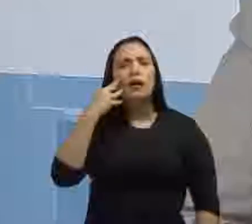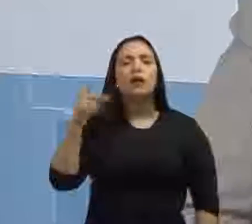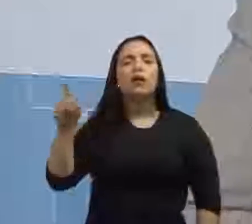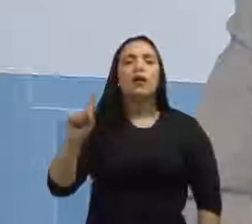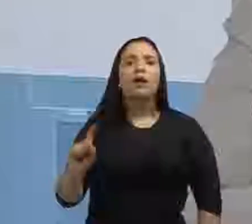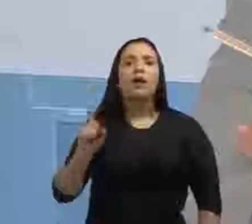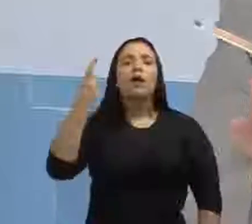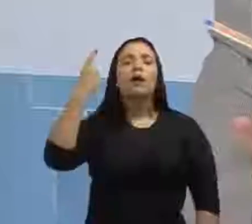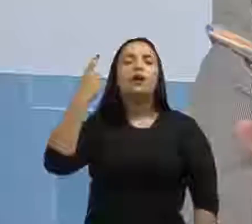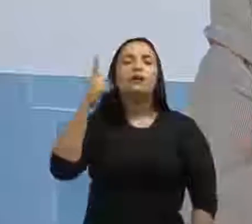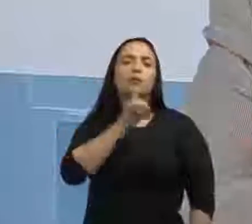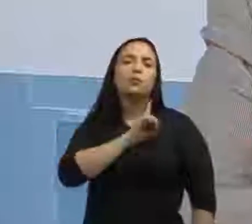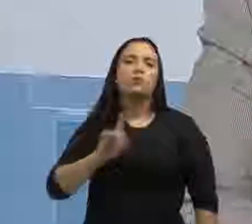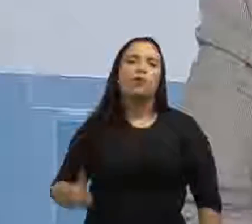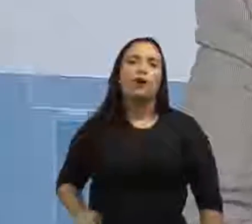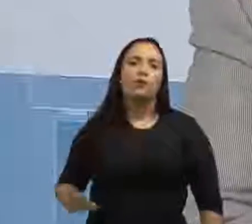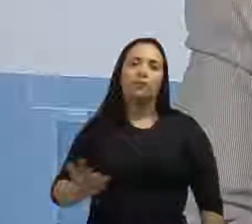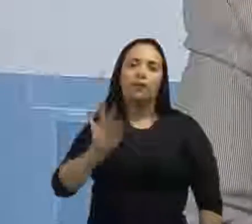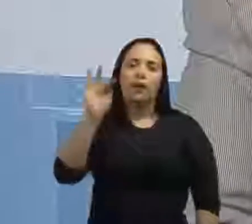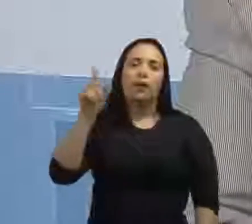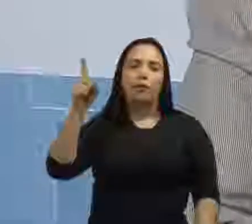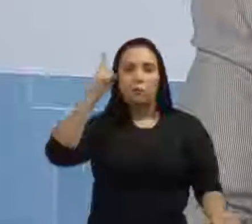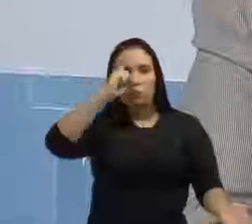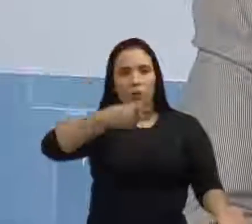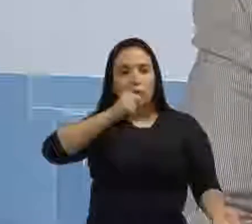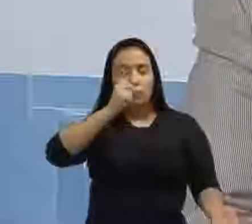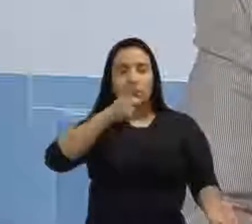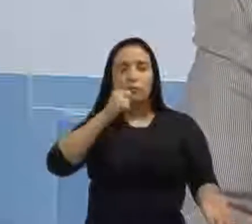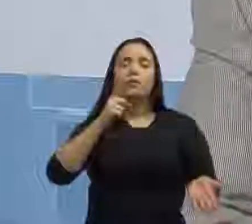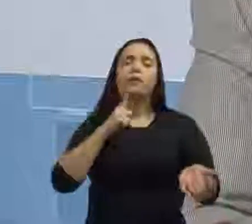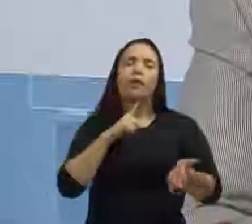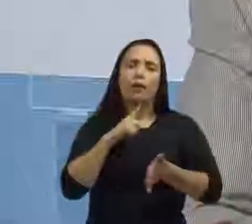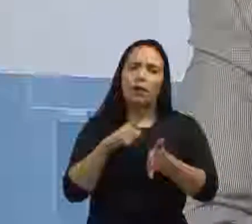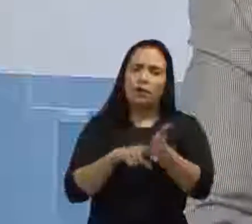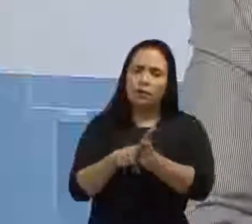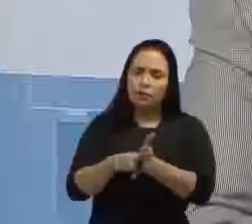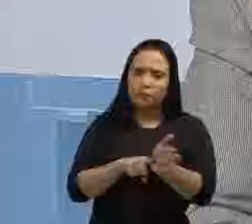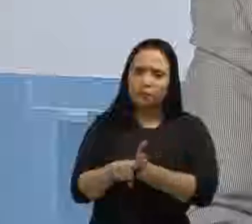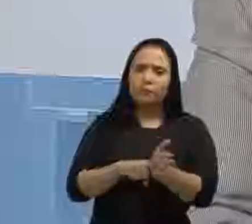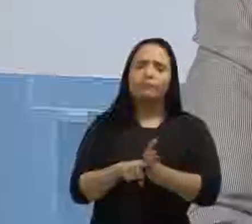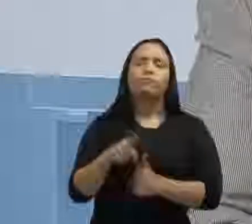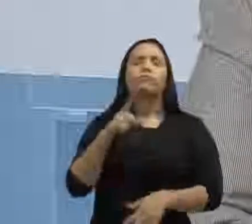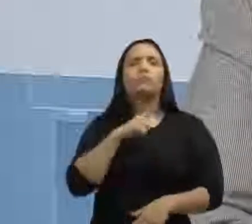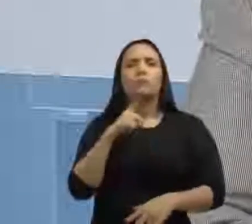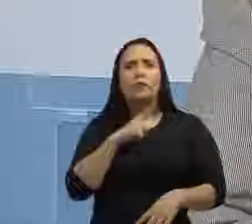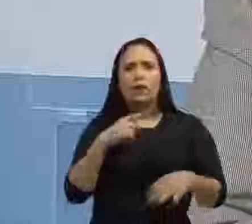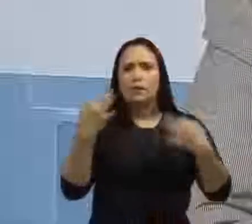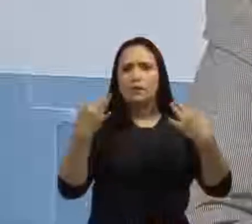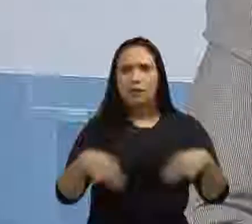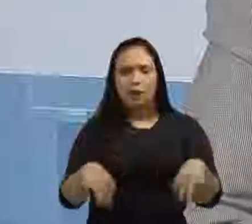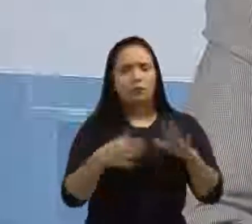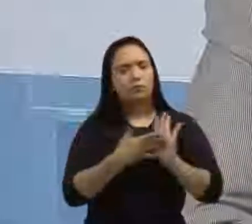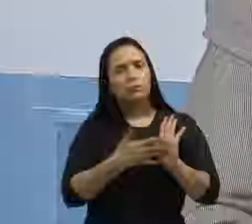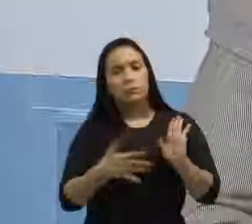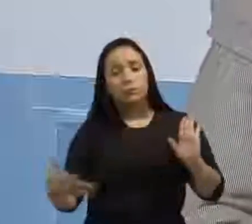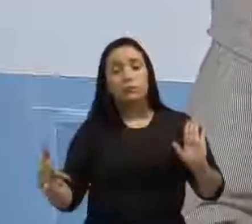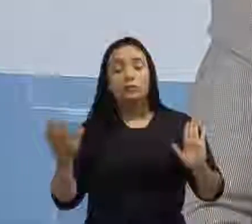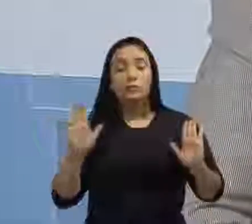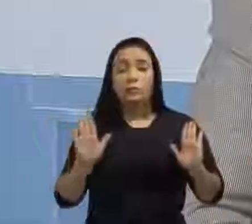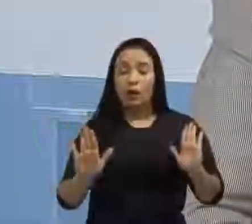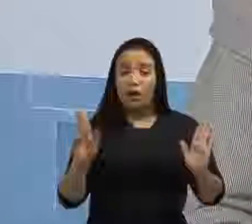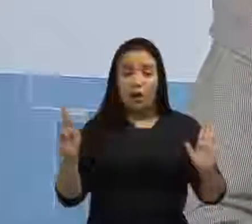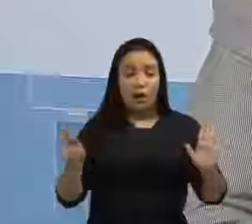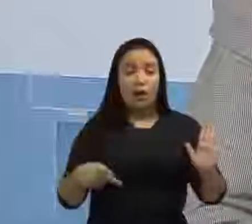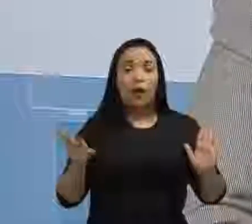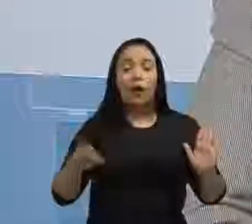era deputado federal. Há muitos anos. Então, a investigação procede, o processo está correto, está tudo certo. A única